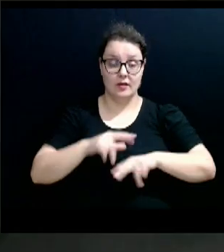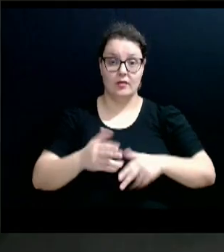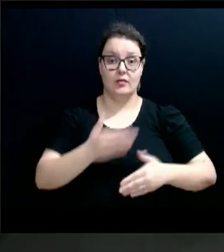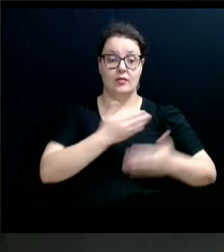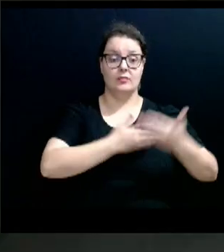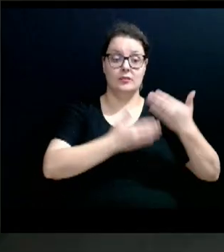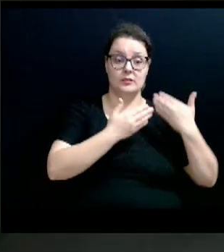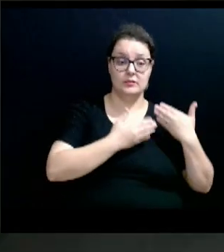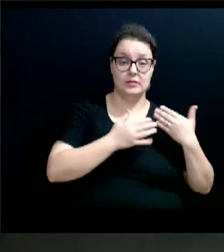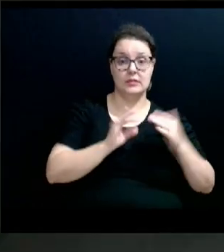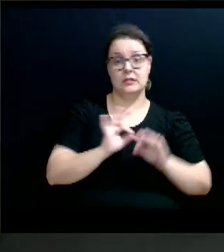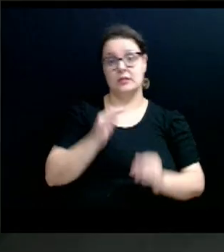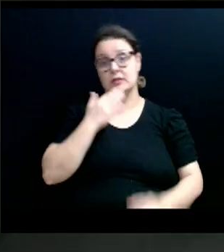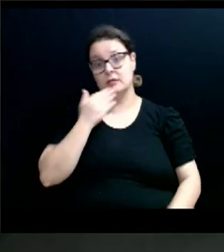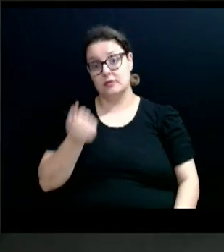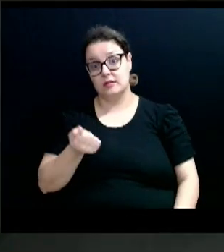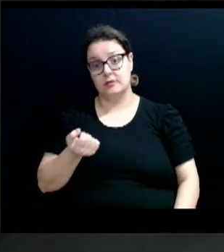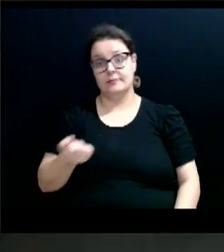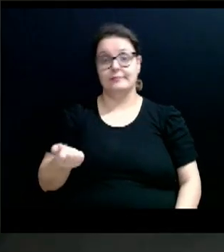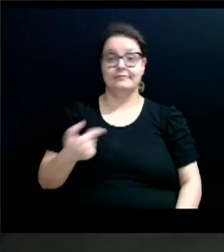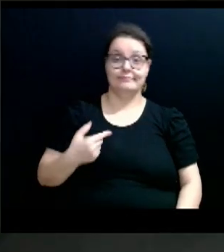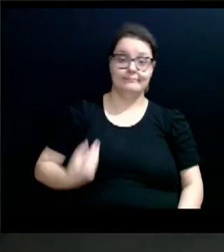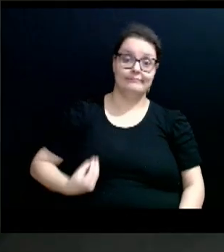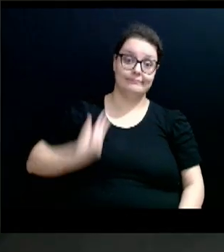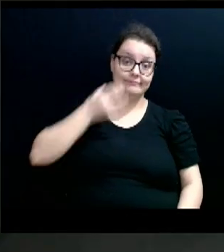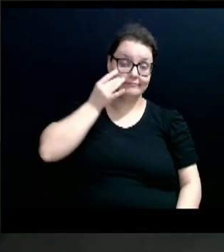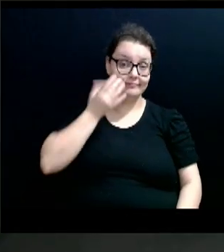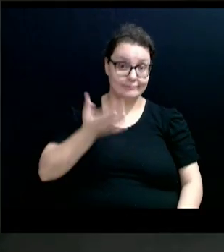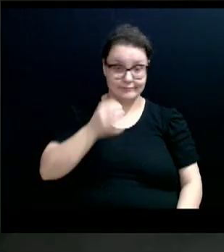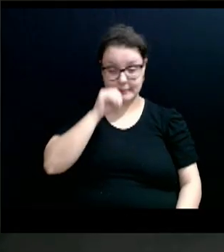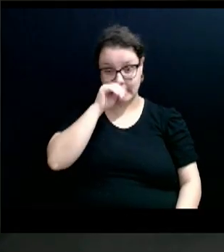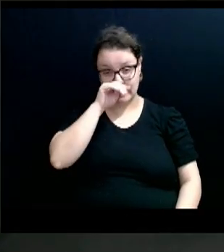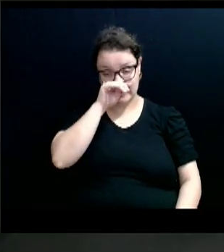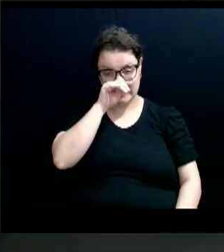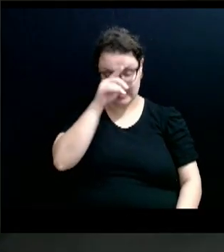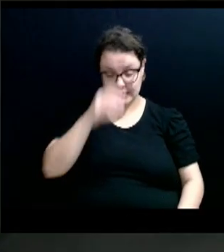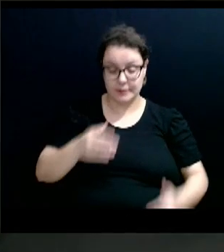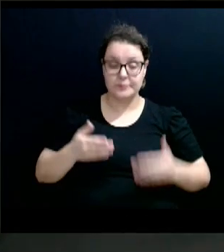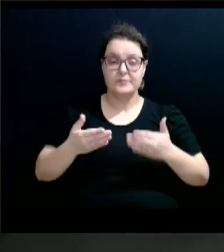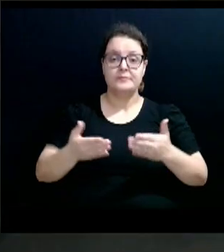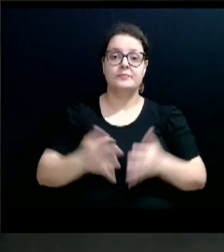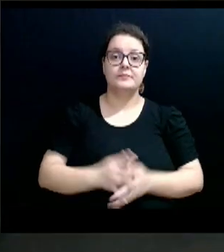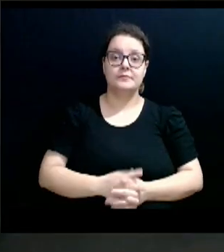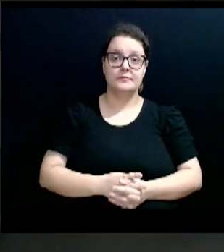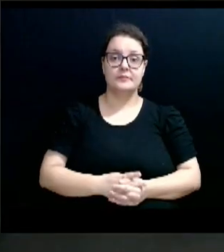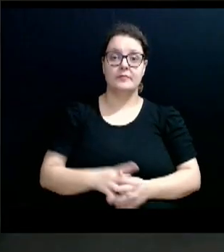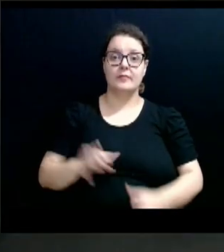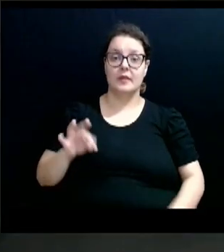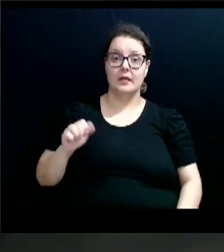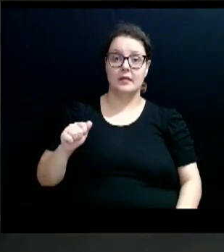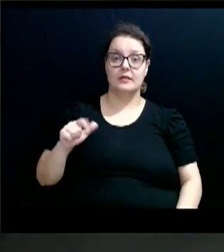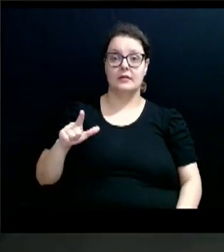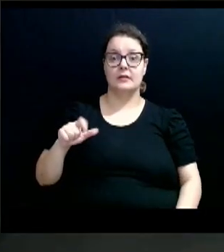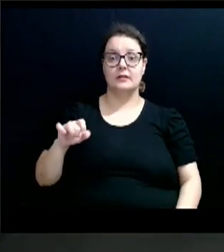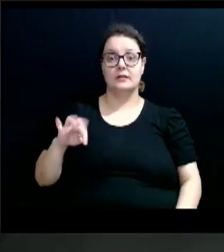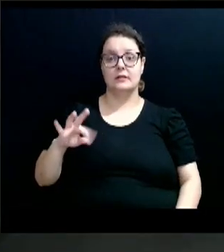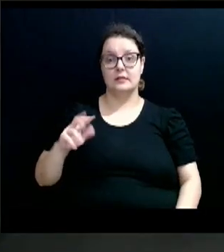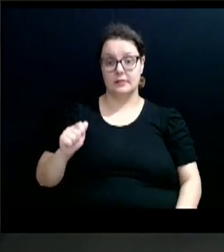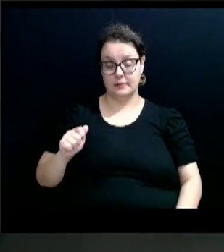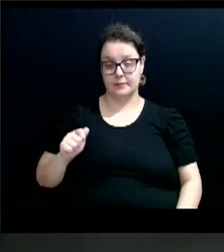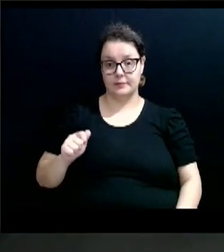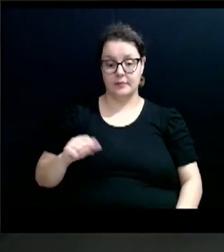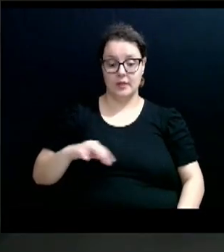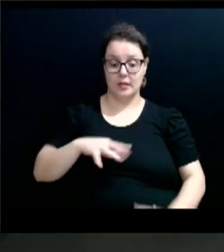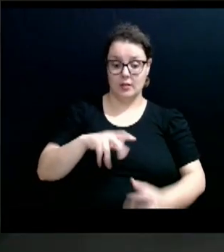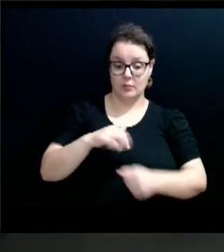melhor do que a gente estar lá, né, presente, assim como trouxe muito bem a Thalita, né. Esse mundo digital que a gente vive